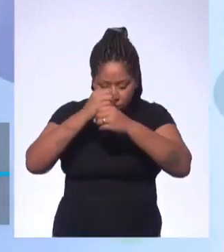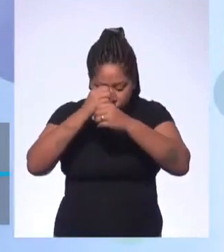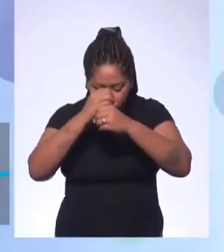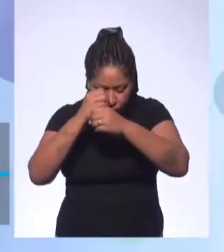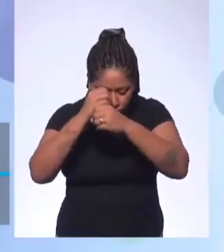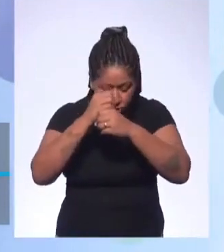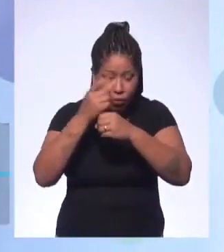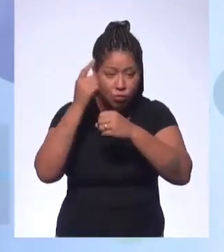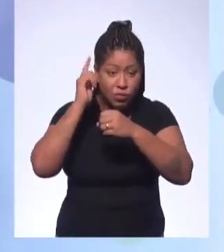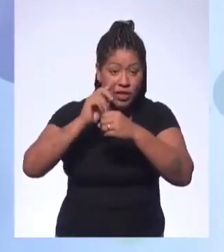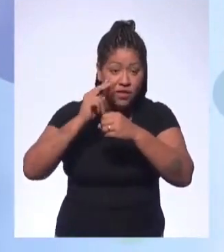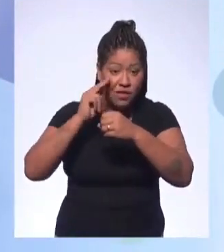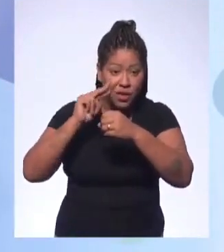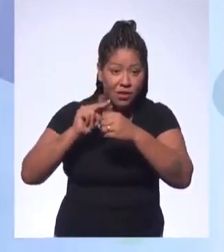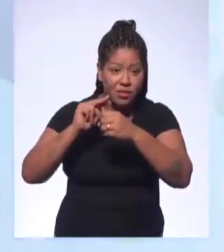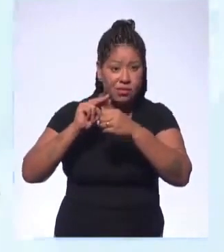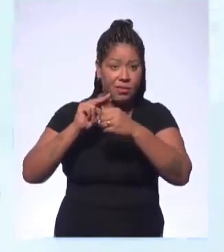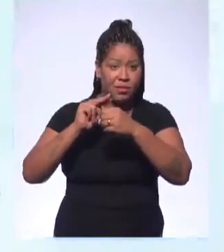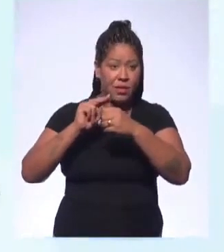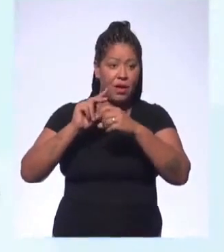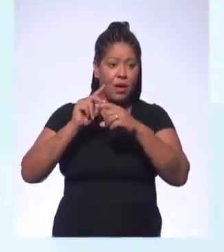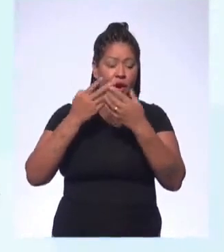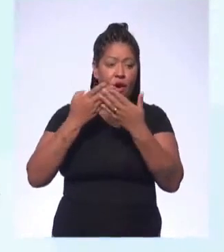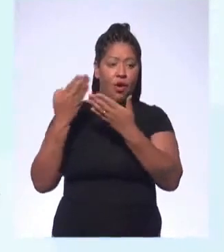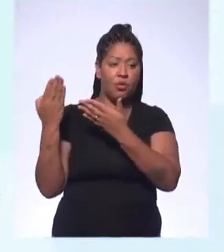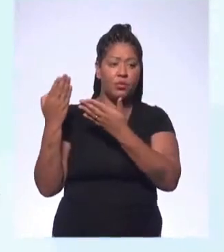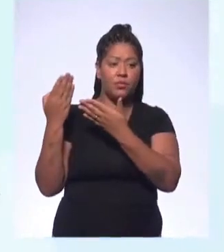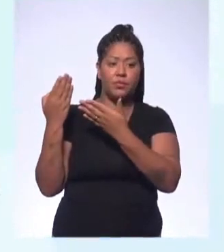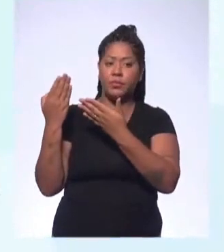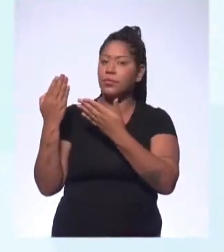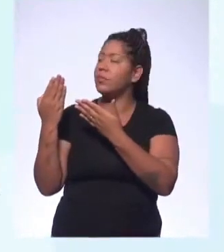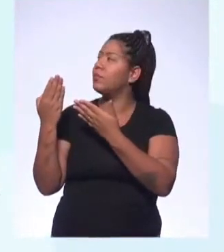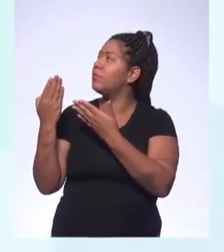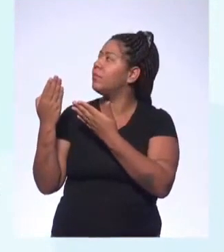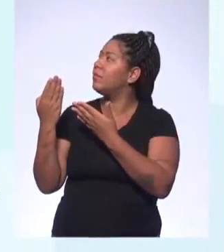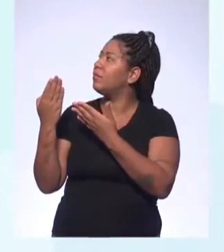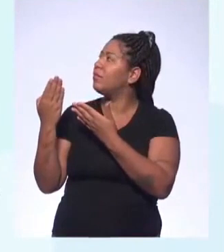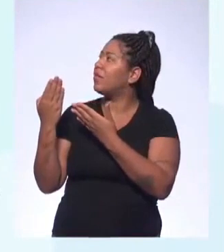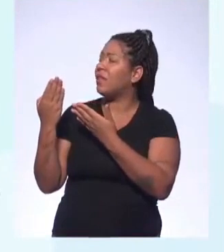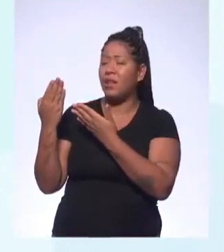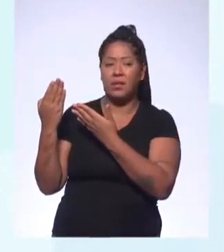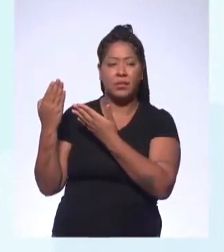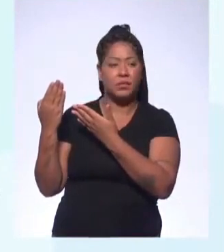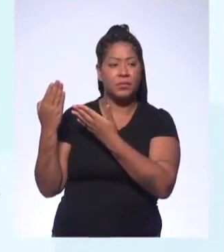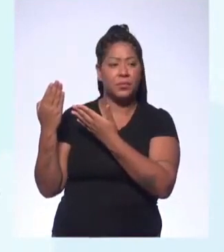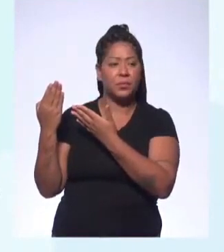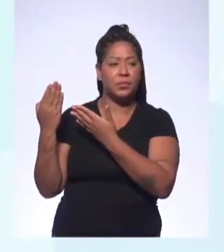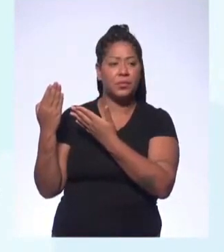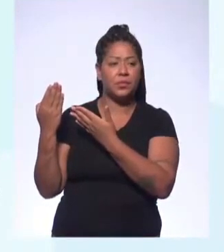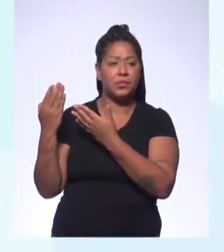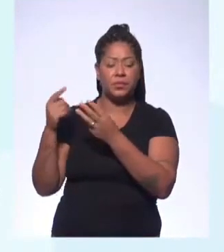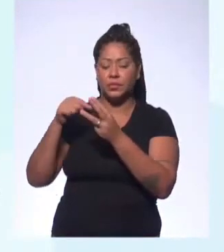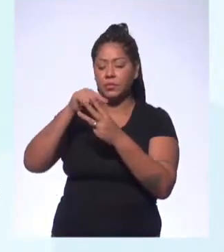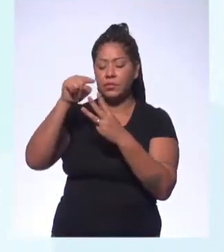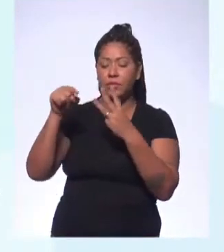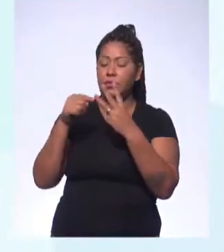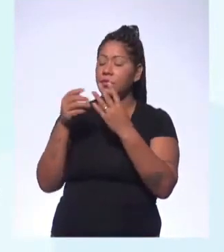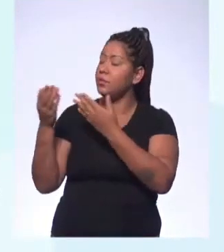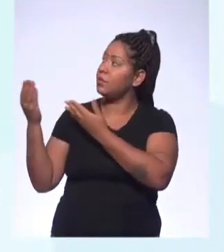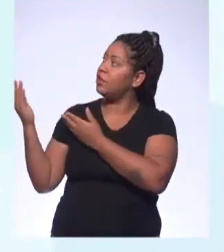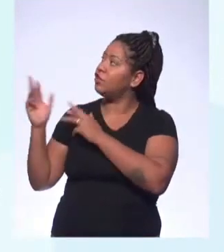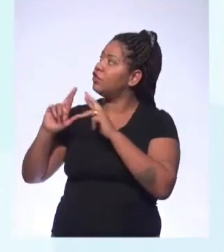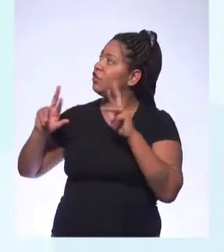bom? Então você vai ter esses tipos aí, tá? Então você vai ter o flageladinho, né, você vai ter a ameba, você vai